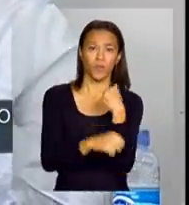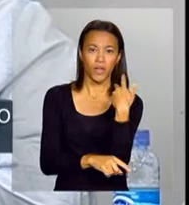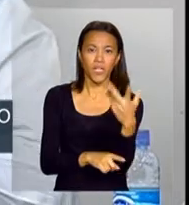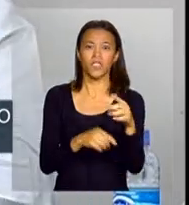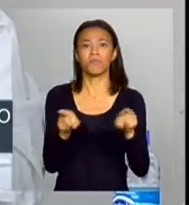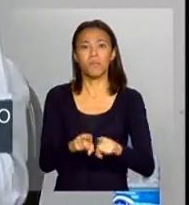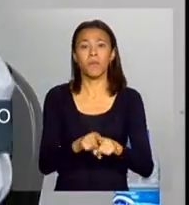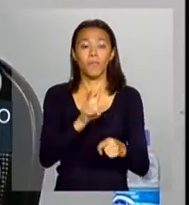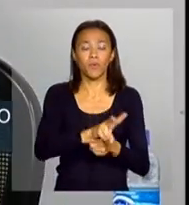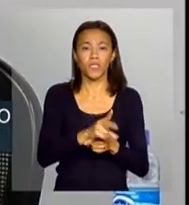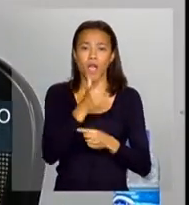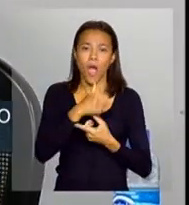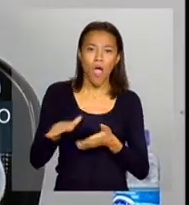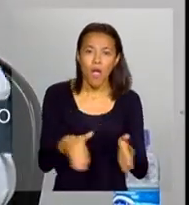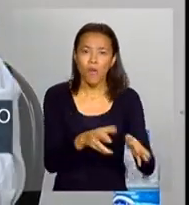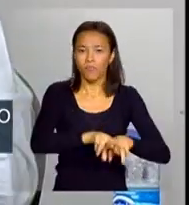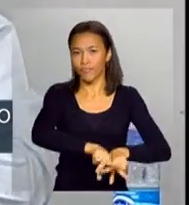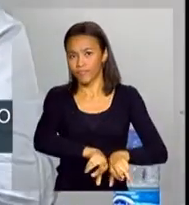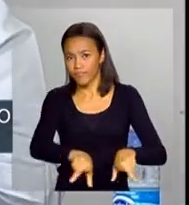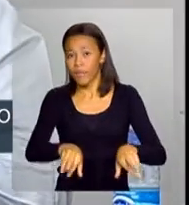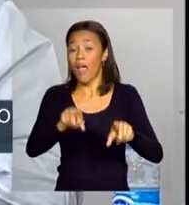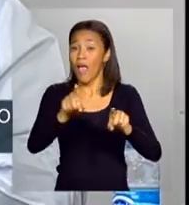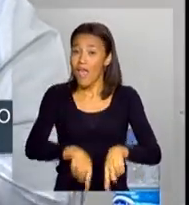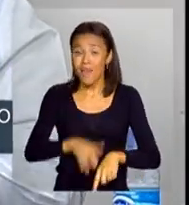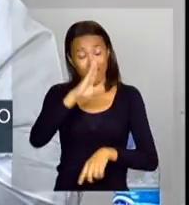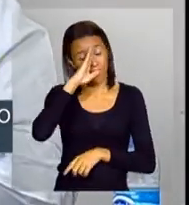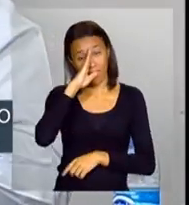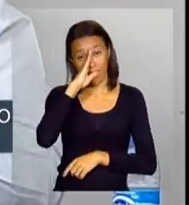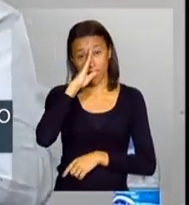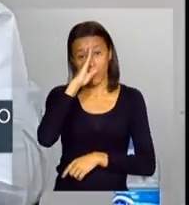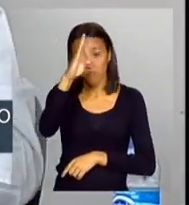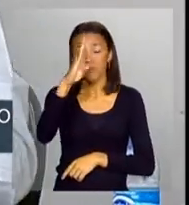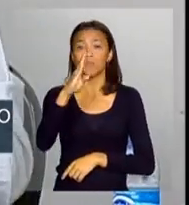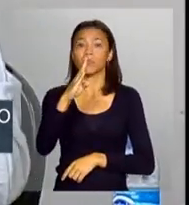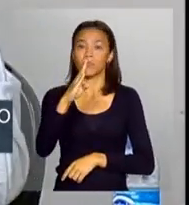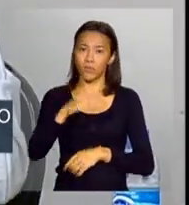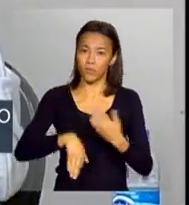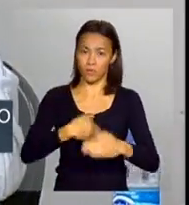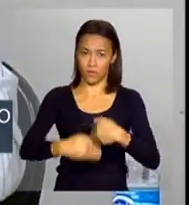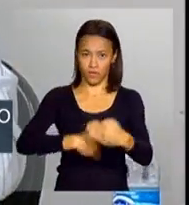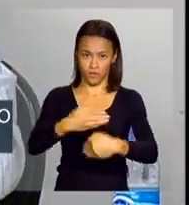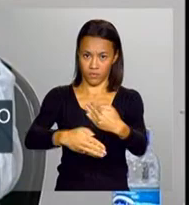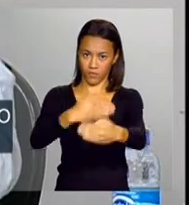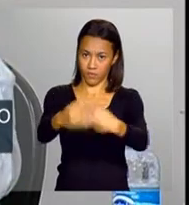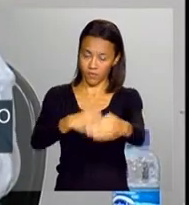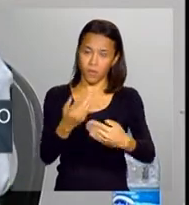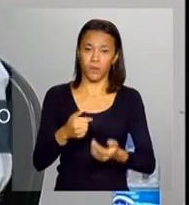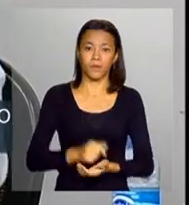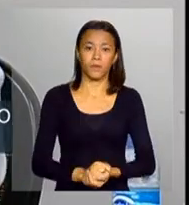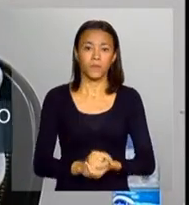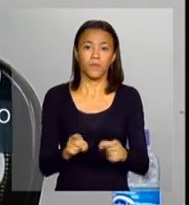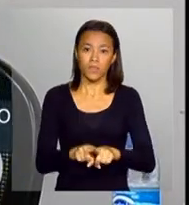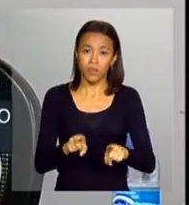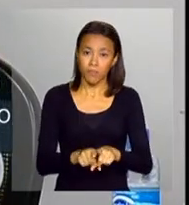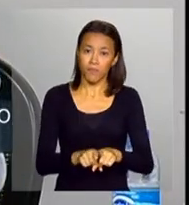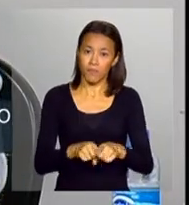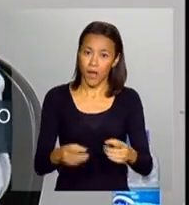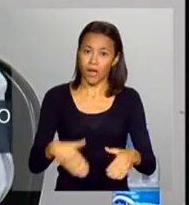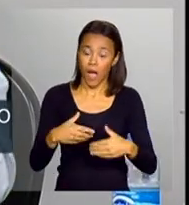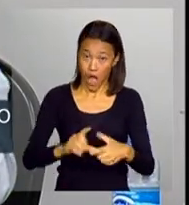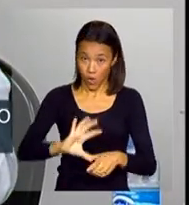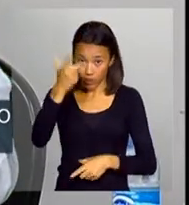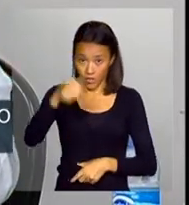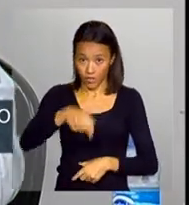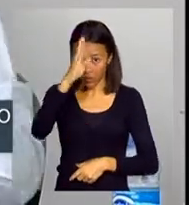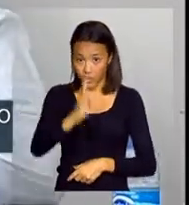hídricos é fator essa riqueza é fator condicionante ao desenvolvimento, ao incremento de produtividade e ao incremento da produção de alimentos no